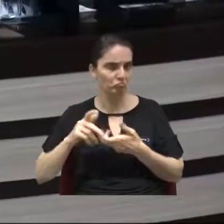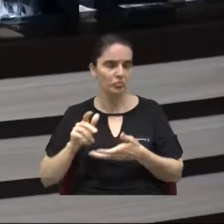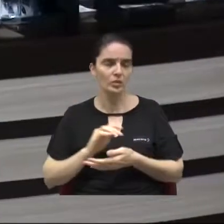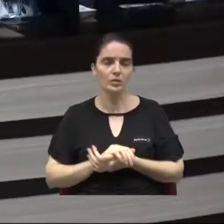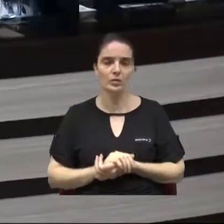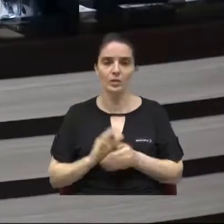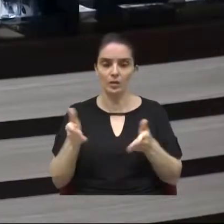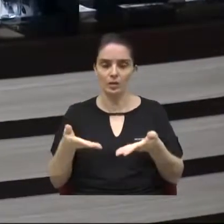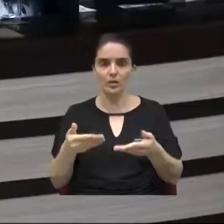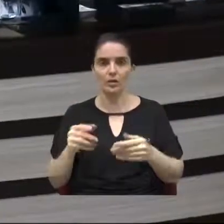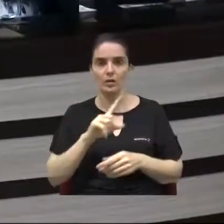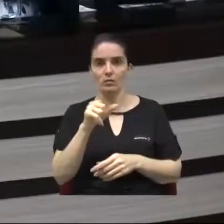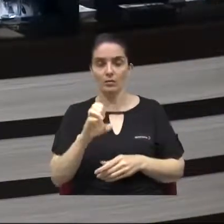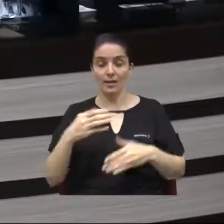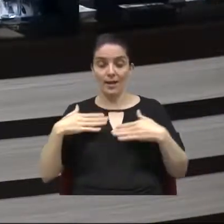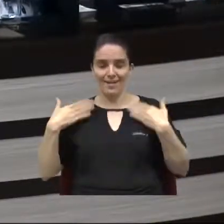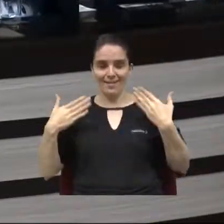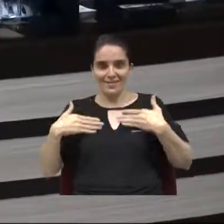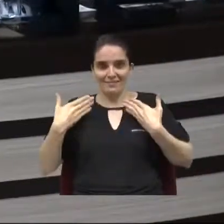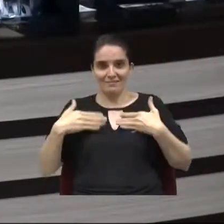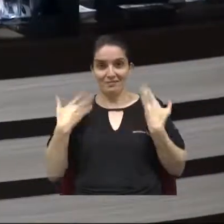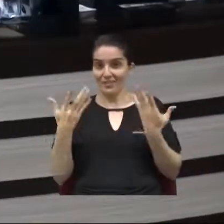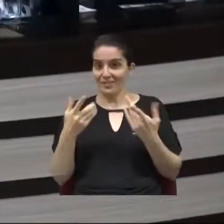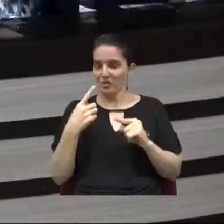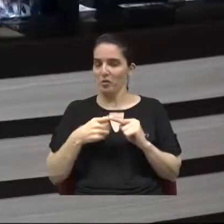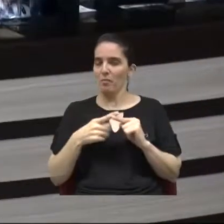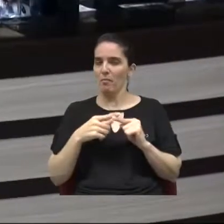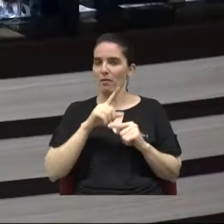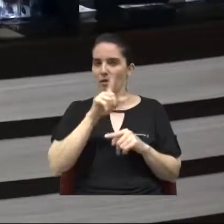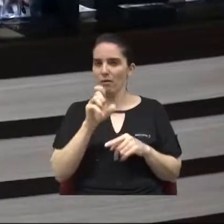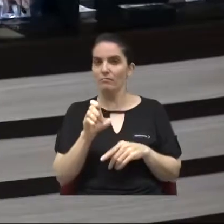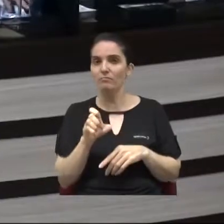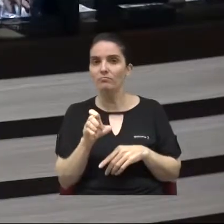agora, que pelo menos eu ouço muito,